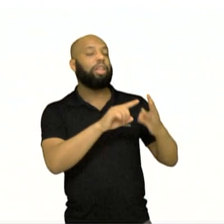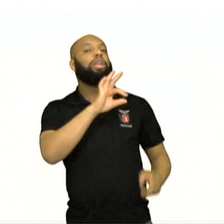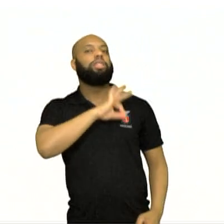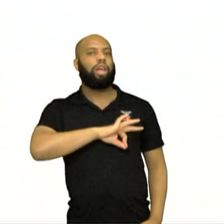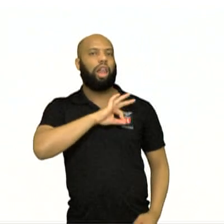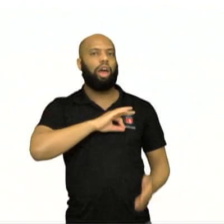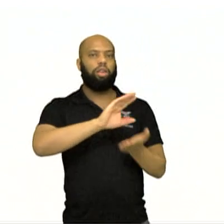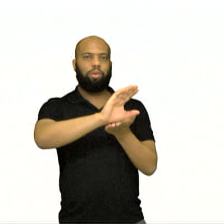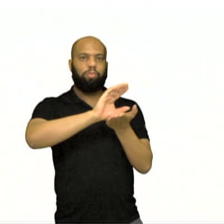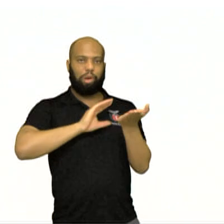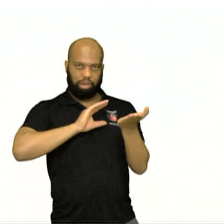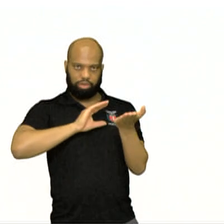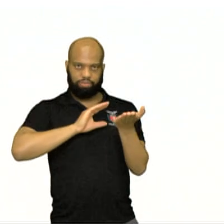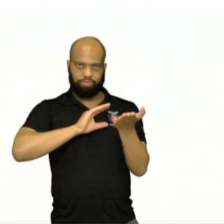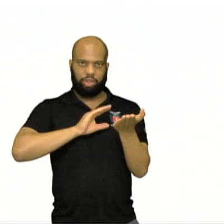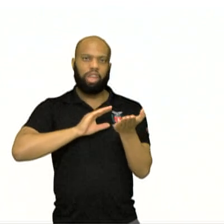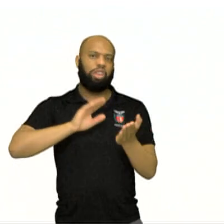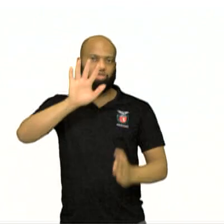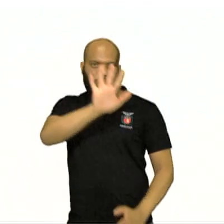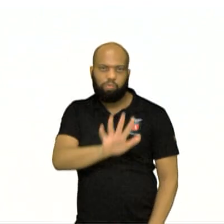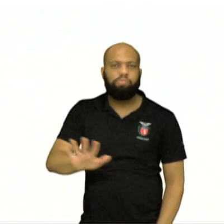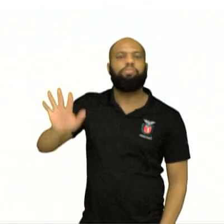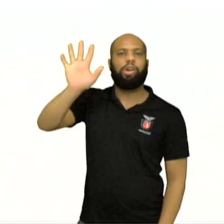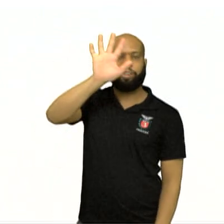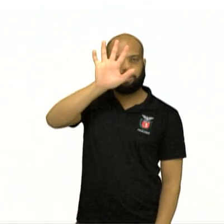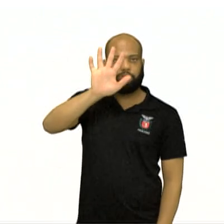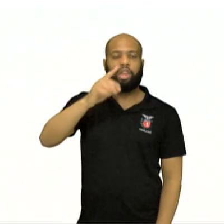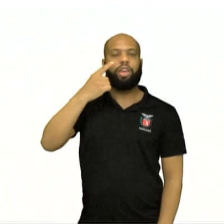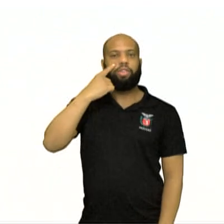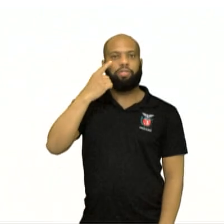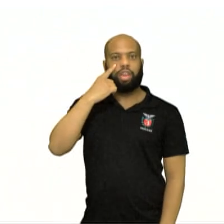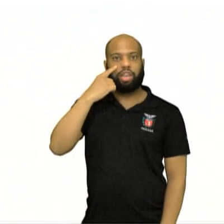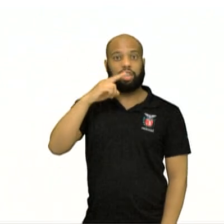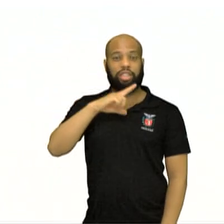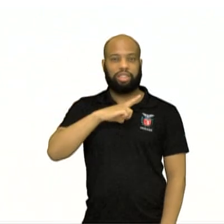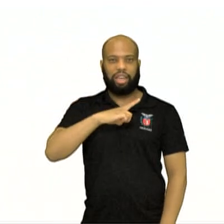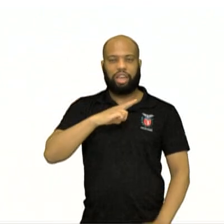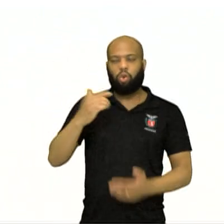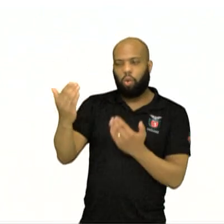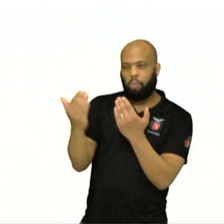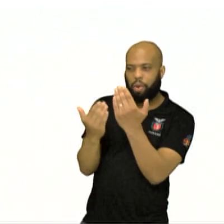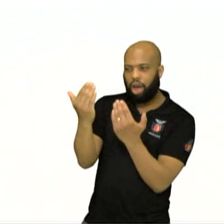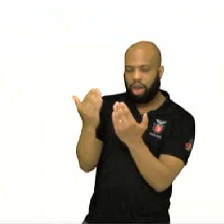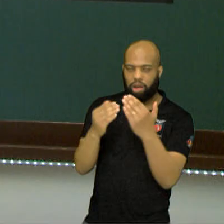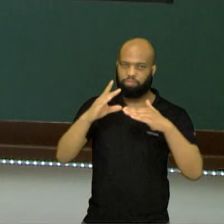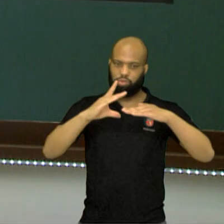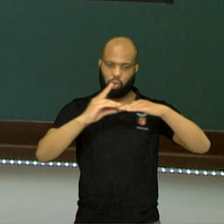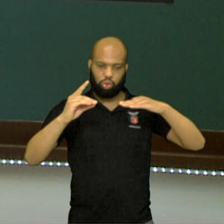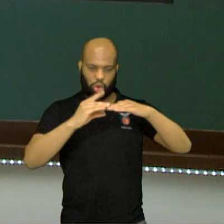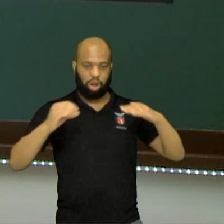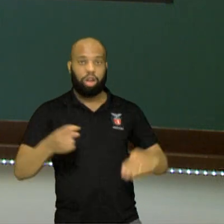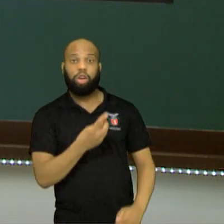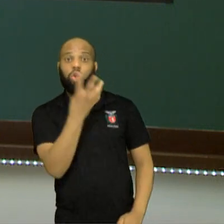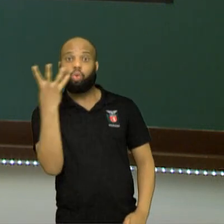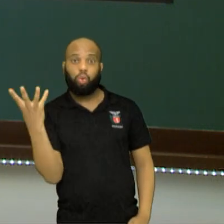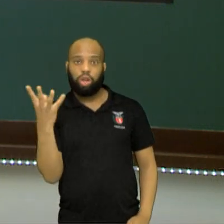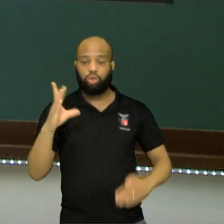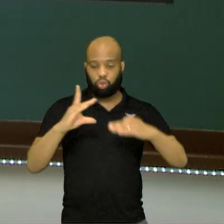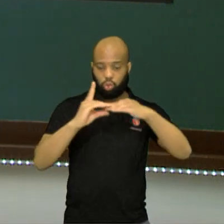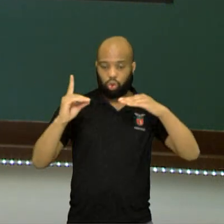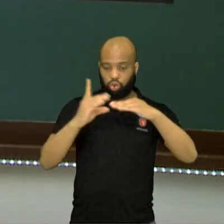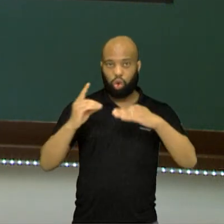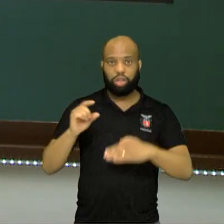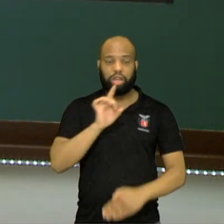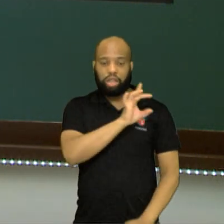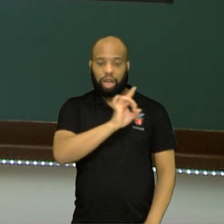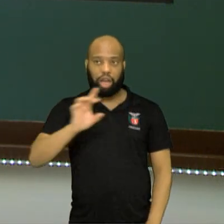nacional bruta per capita, considerando paridade com o dólar, ou seja, quantos dólares cada pessoa ganha ao longo